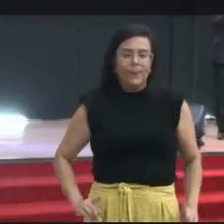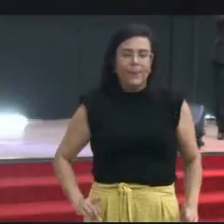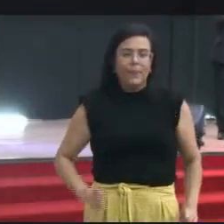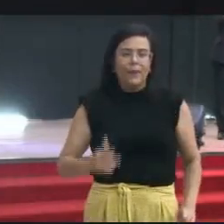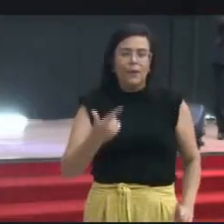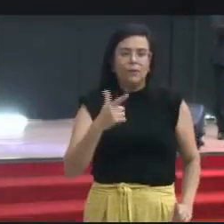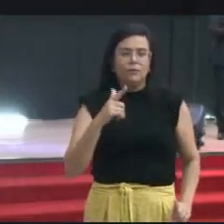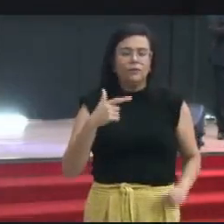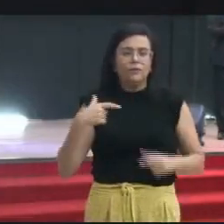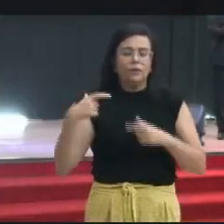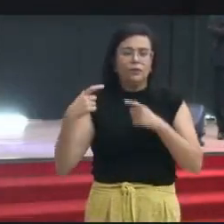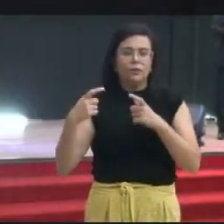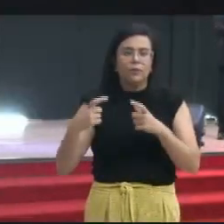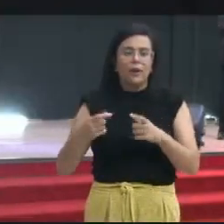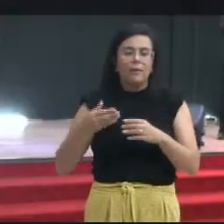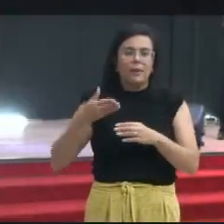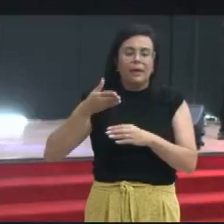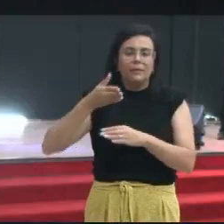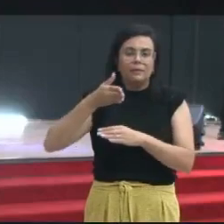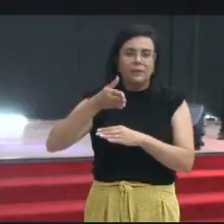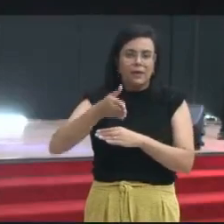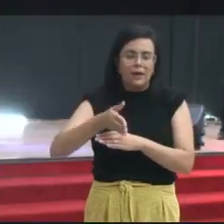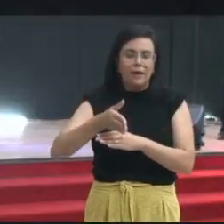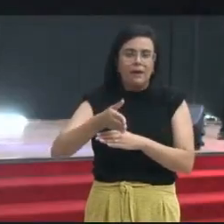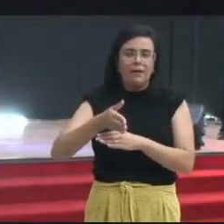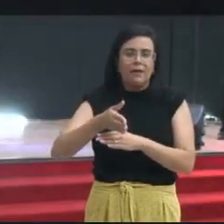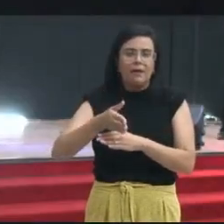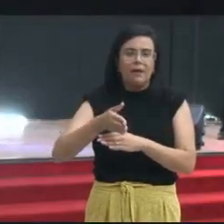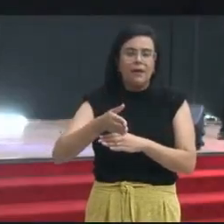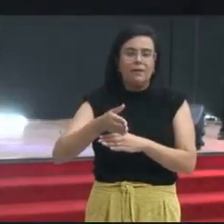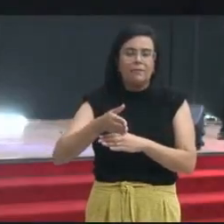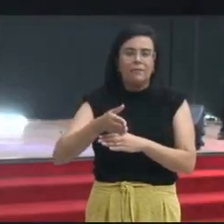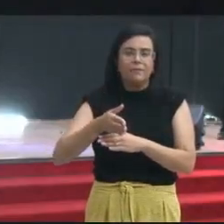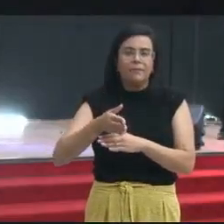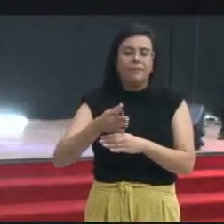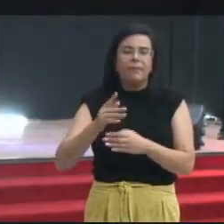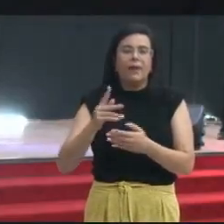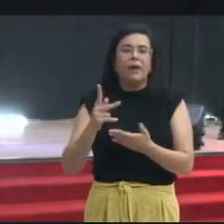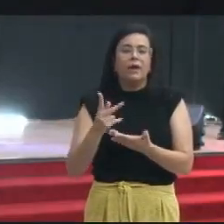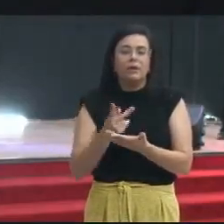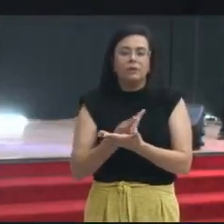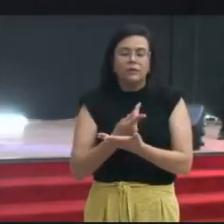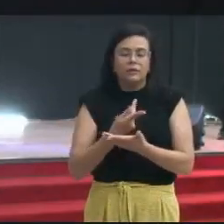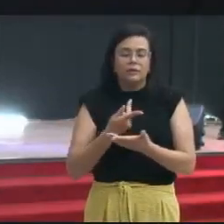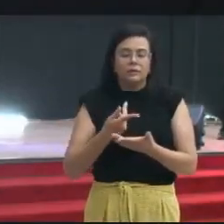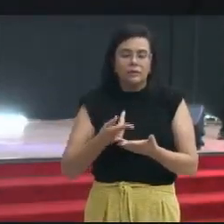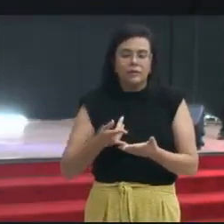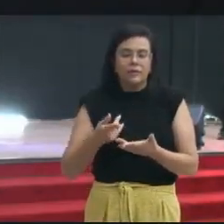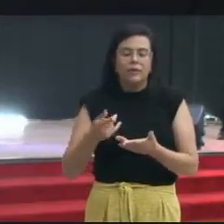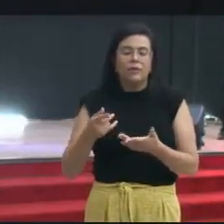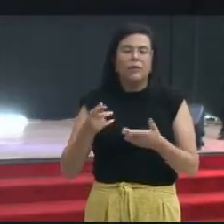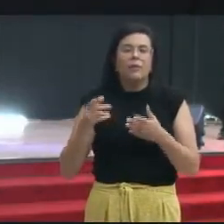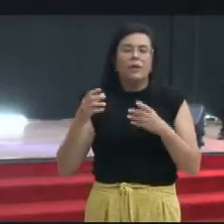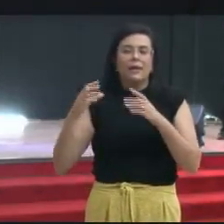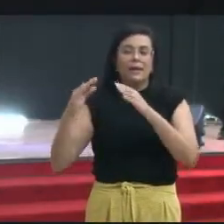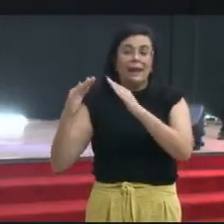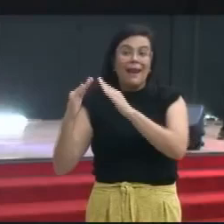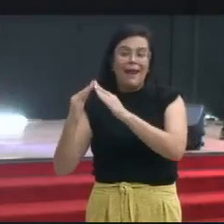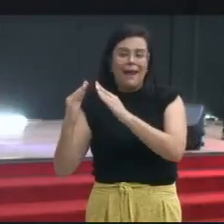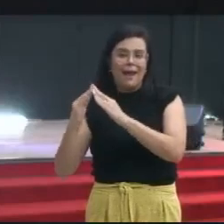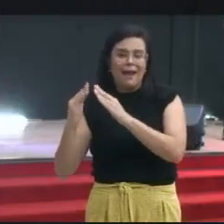para Jesus curar? Os estudiosos dizem que aquilo aconteceu na casa de Pedro.